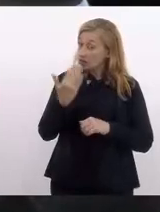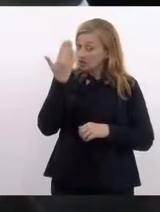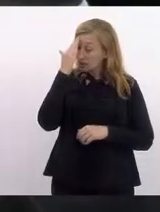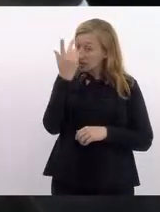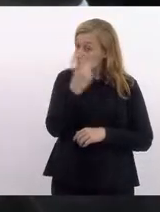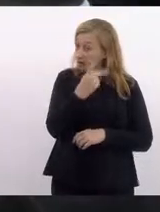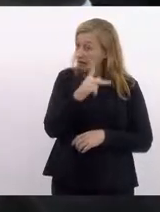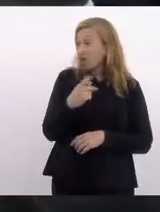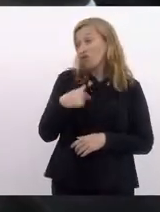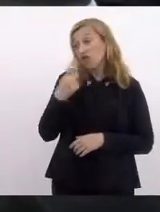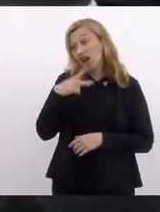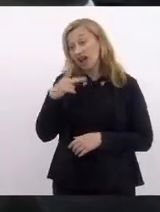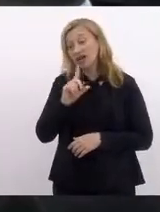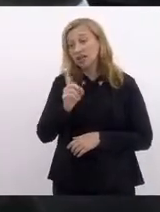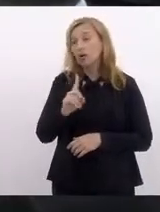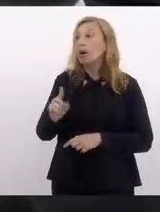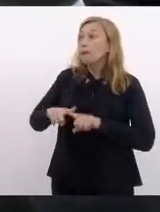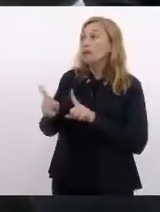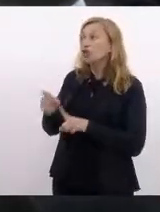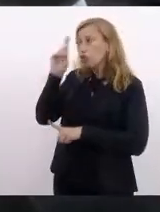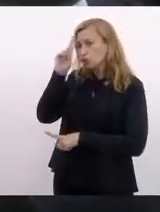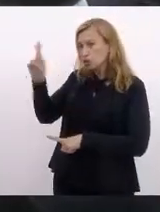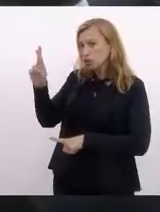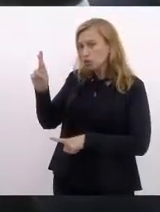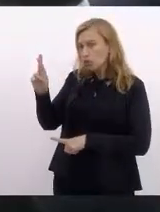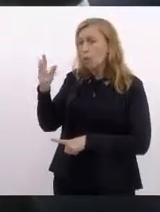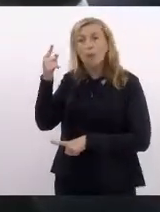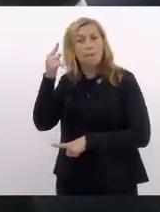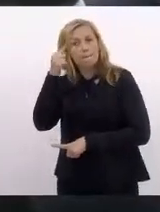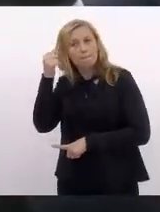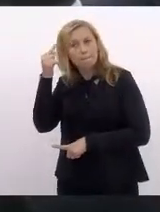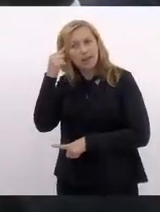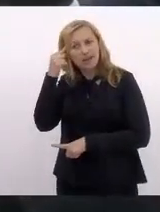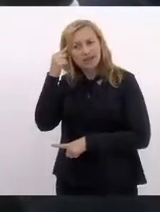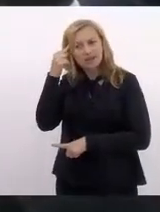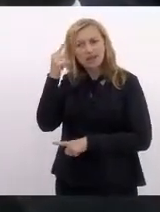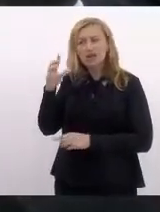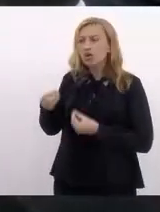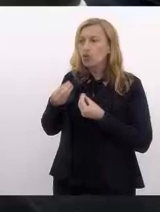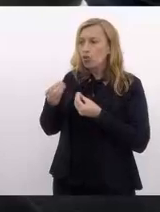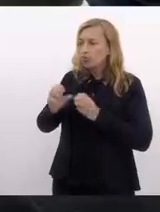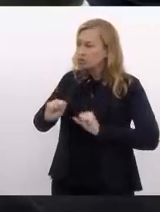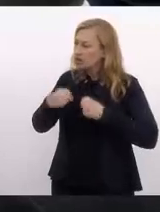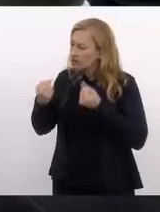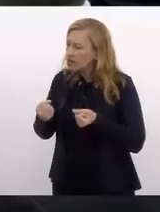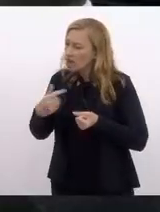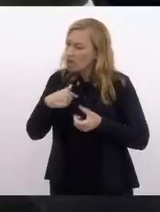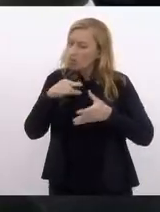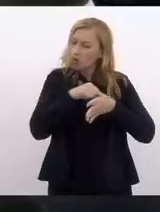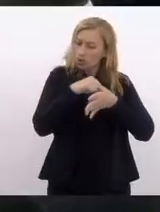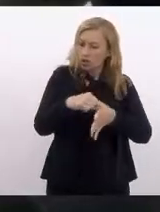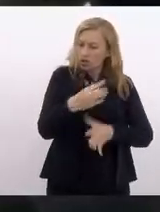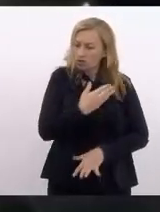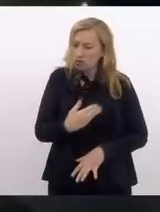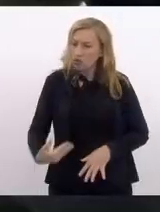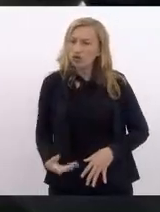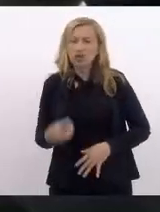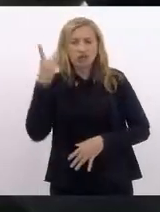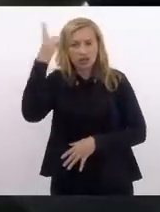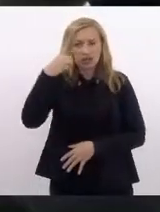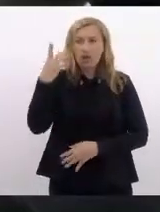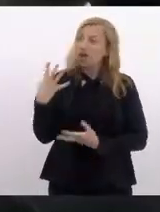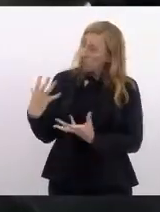luz do que pensa e a prerrogativa do que depende do Parlamento eu como líder do governo como Deputado vou